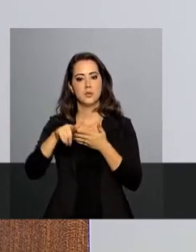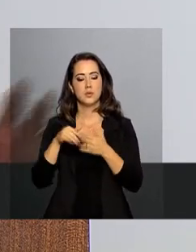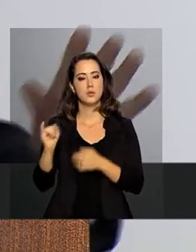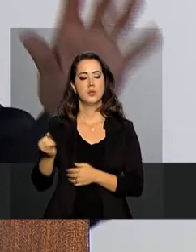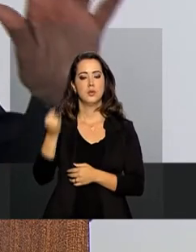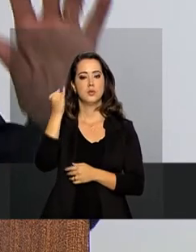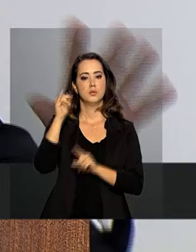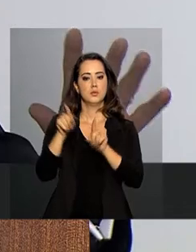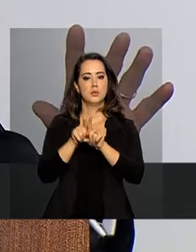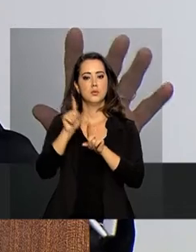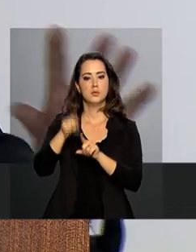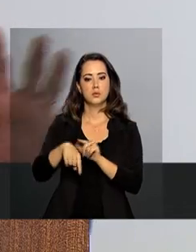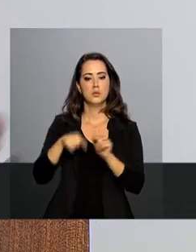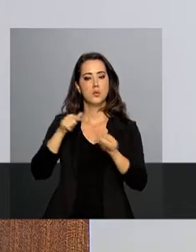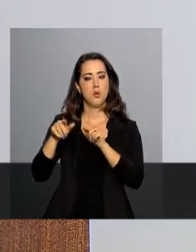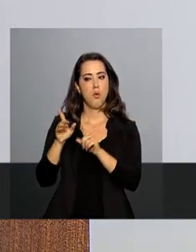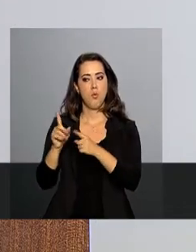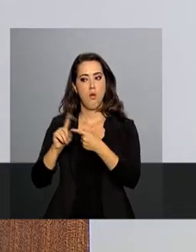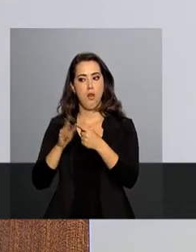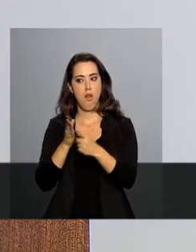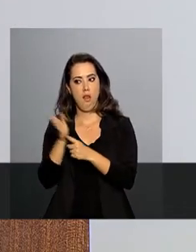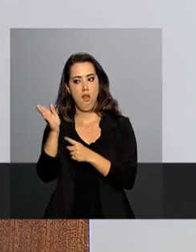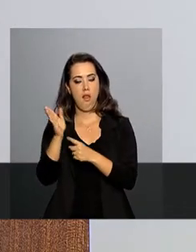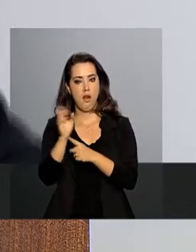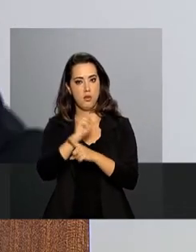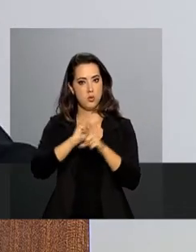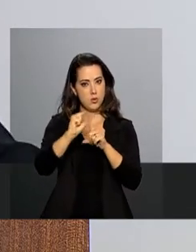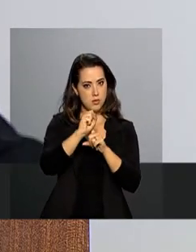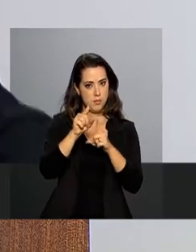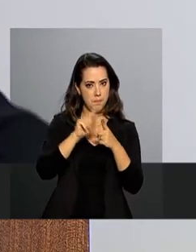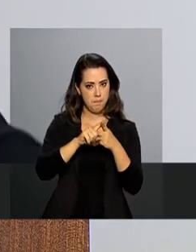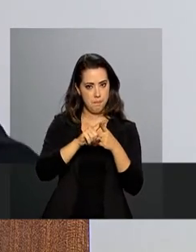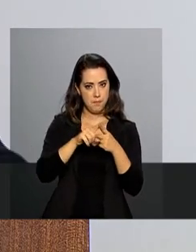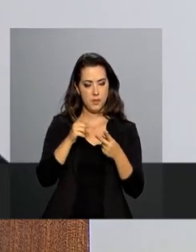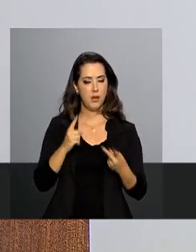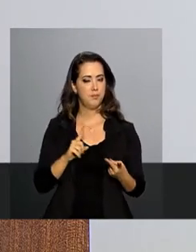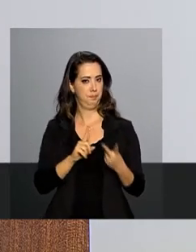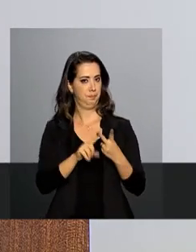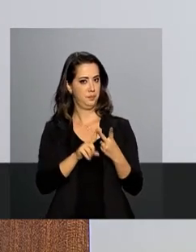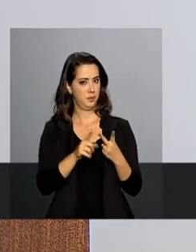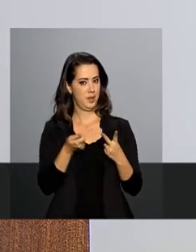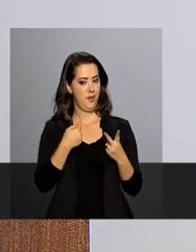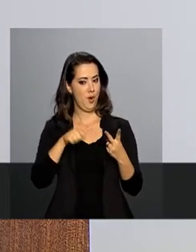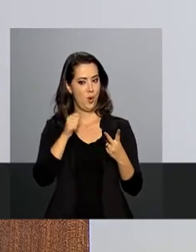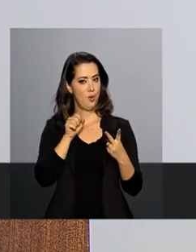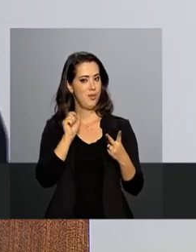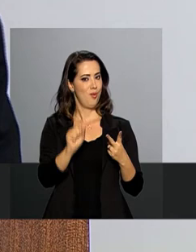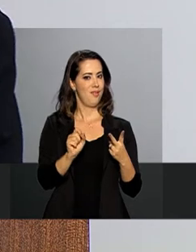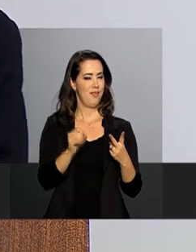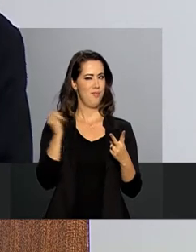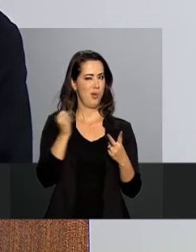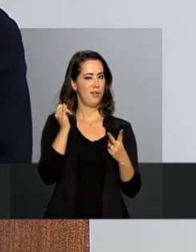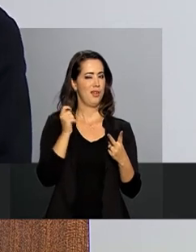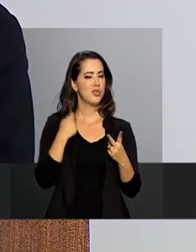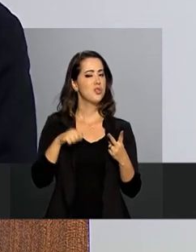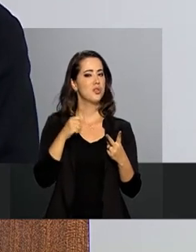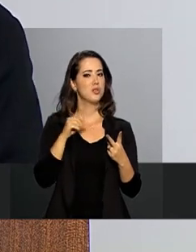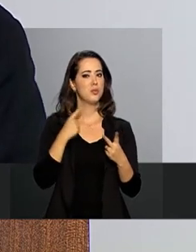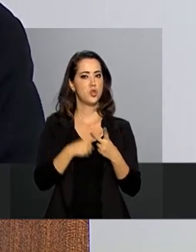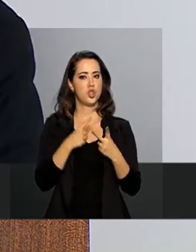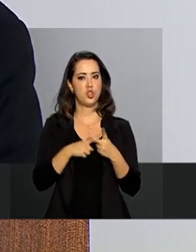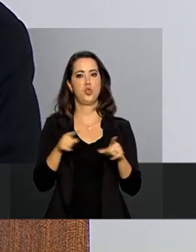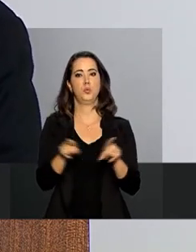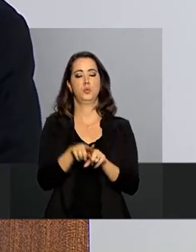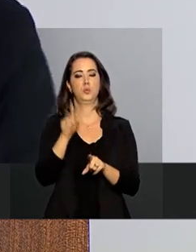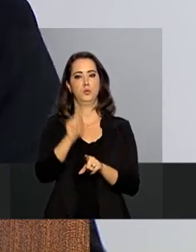juros essa é uma vertente social a vertente econômica é perguntar para onde vai esse dinheiro e se ele vai pro economia estou